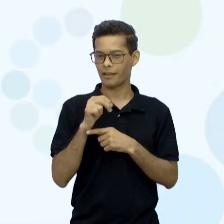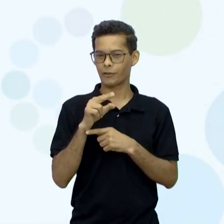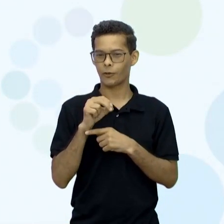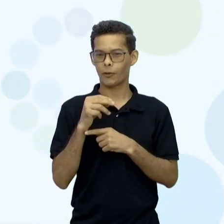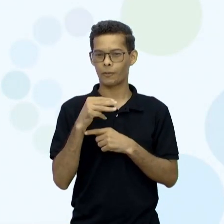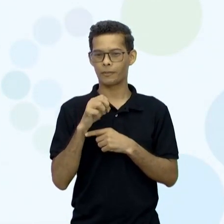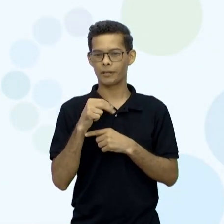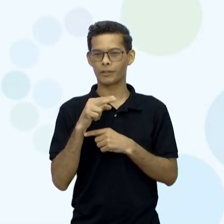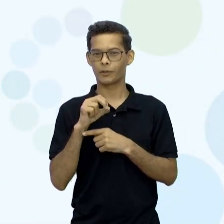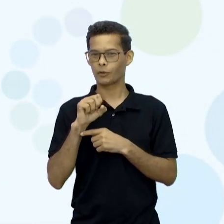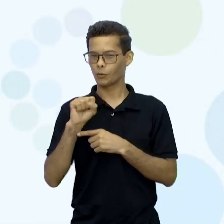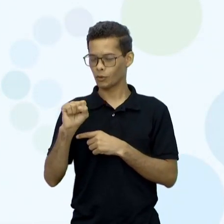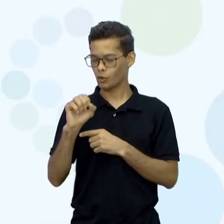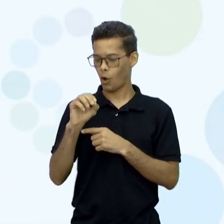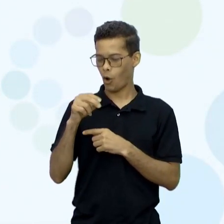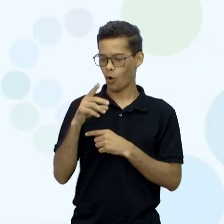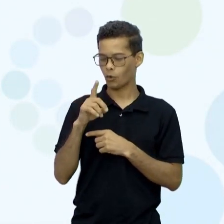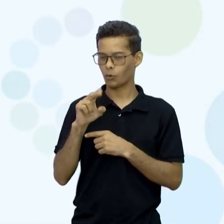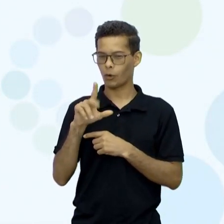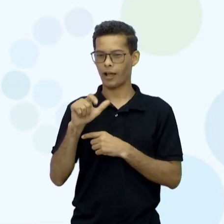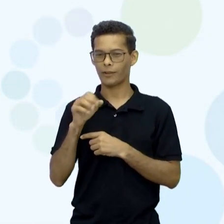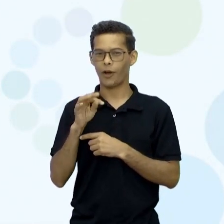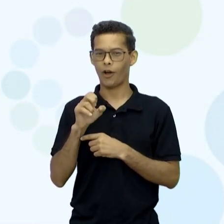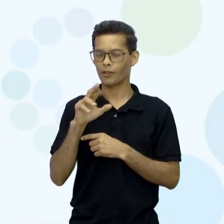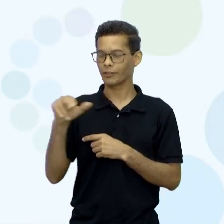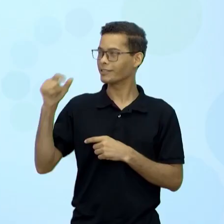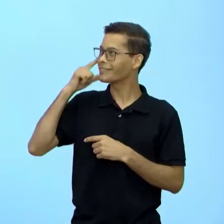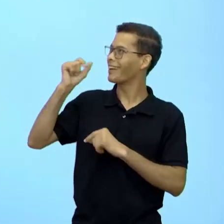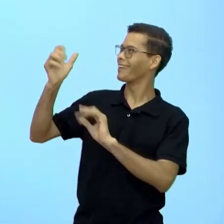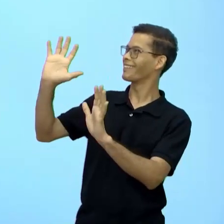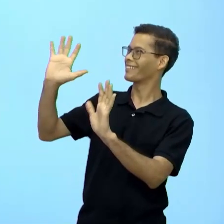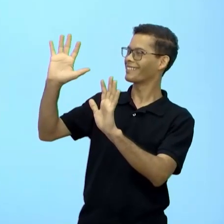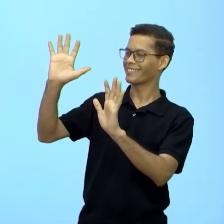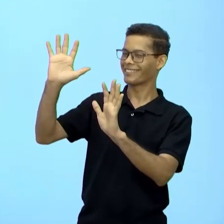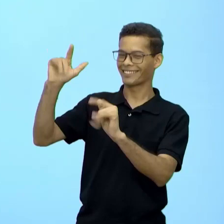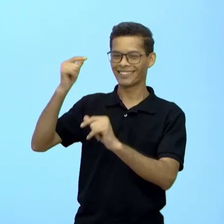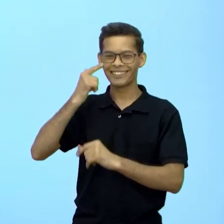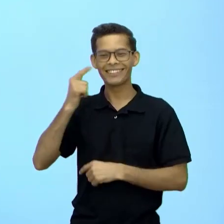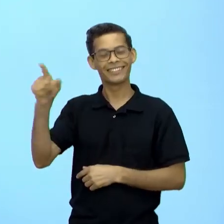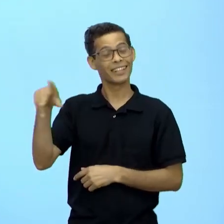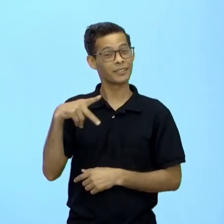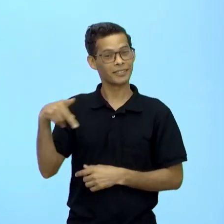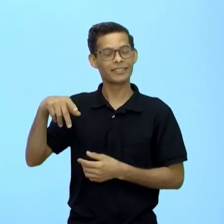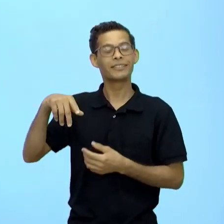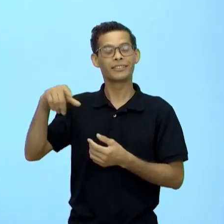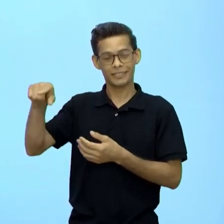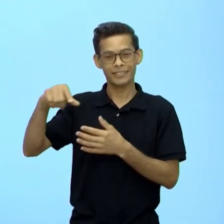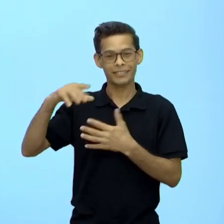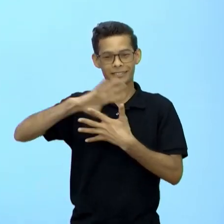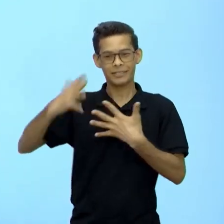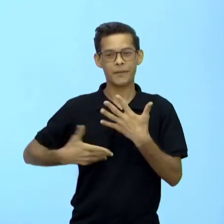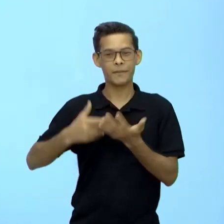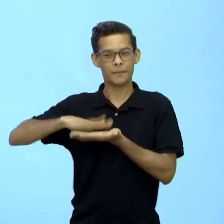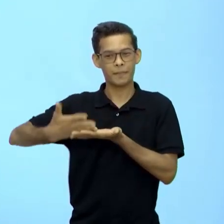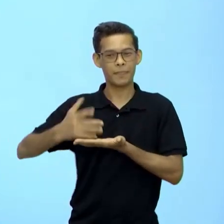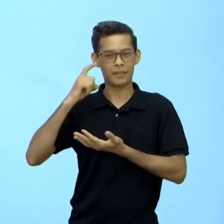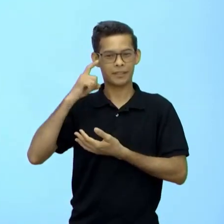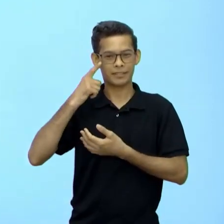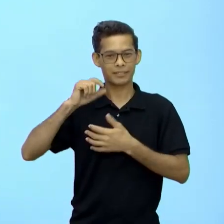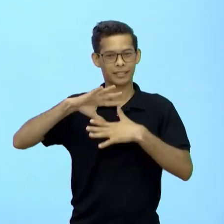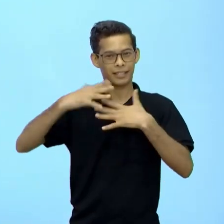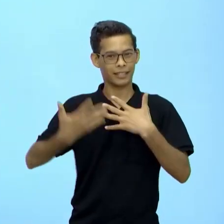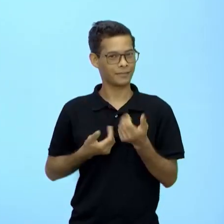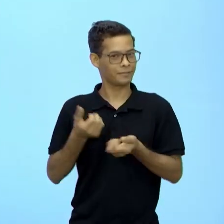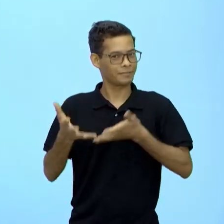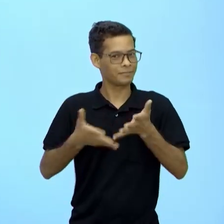ondulatórios. Bem-vindo também aí o nosso intérprete, o Jerry. Fala, Jerry! Olha o Jerry aí com a gente aí, sempre aí passando os conhecimentos. Não posso esquecer de